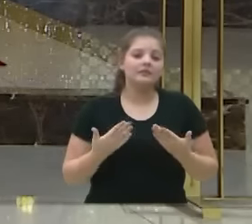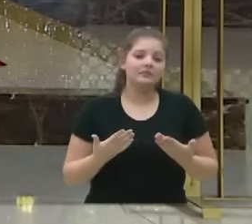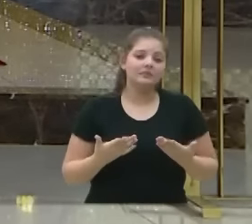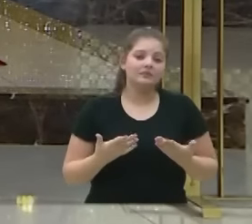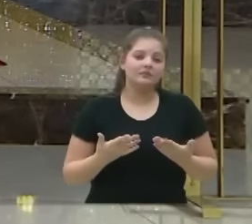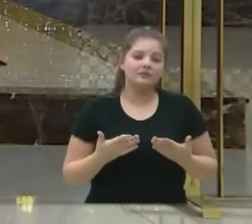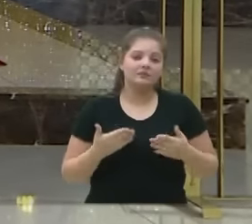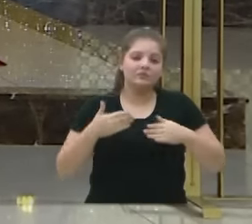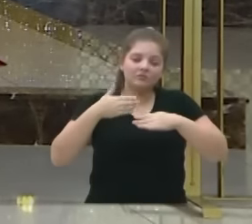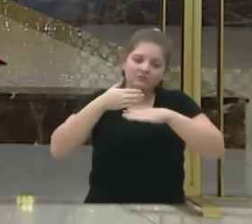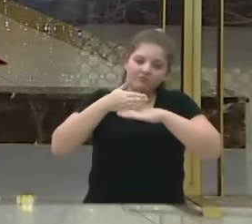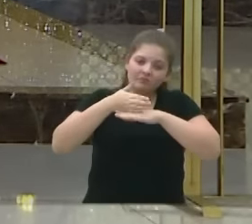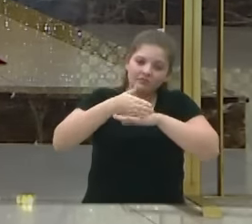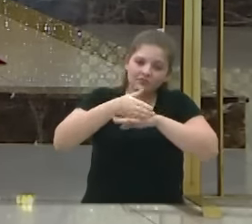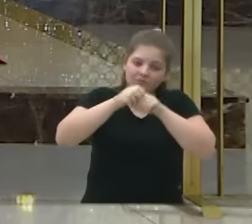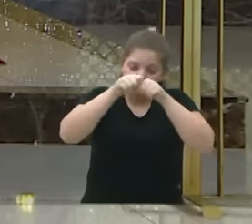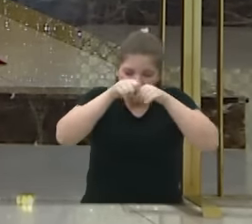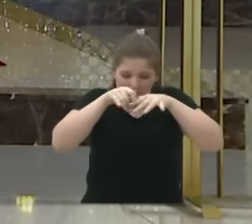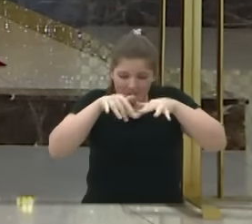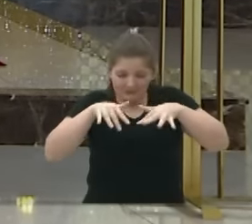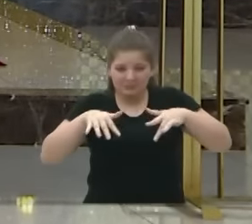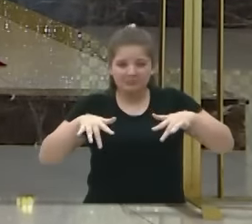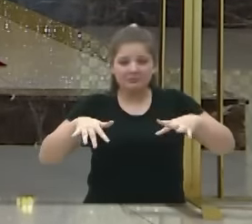vai entrando em seu